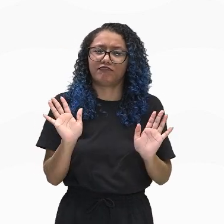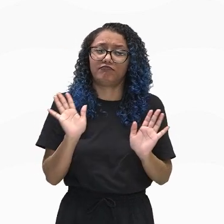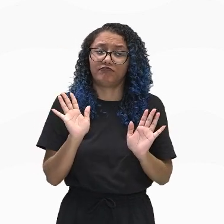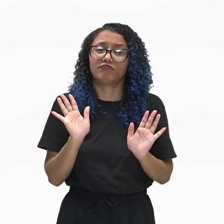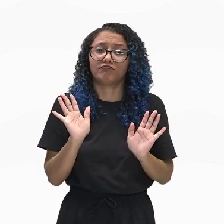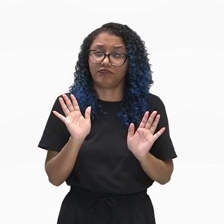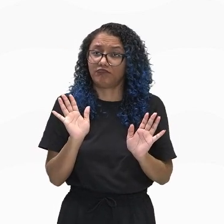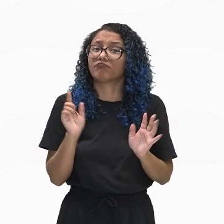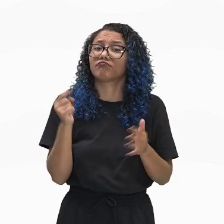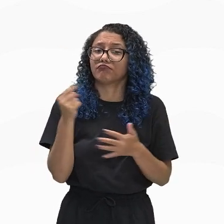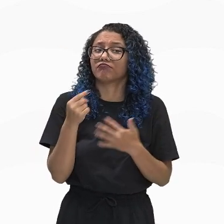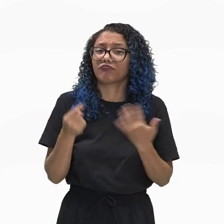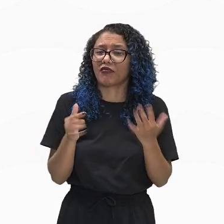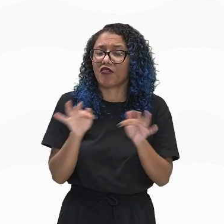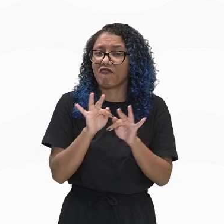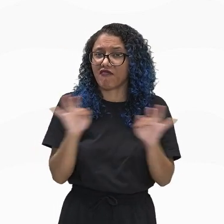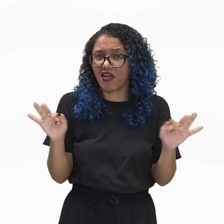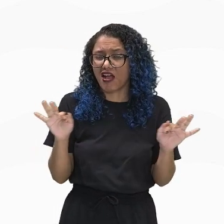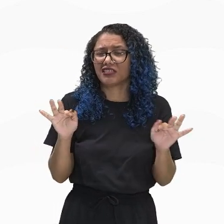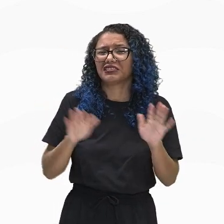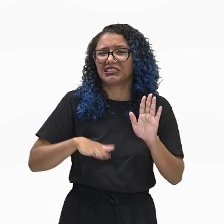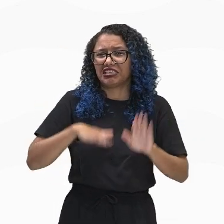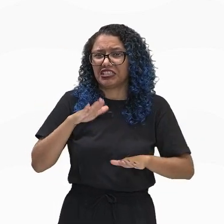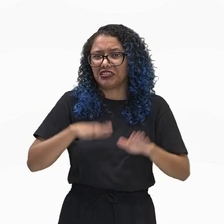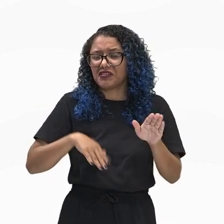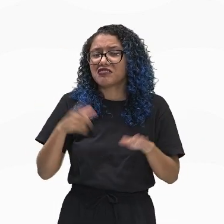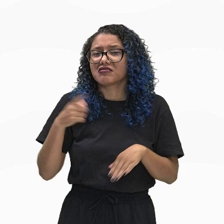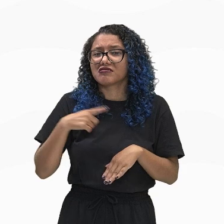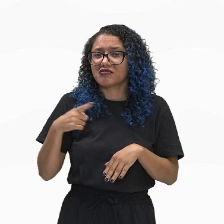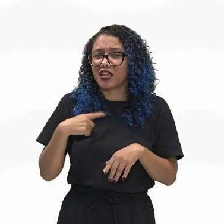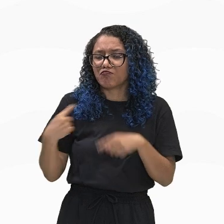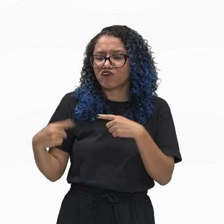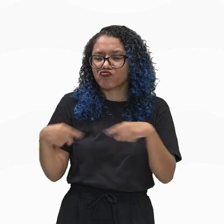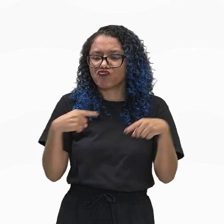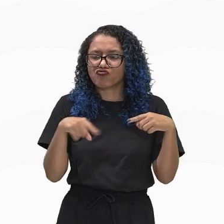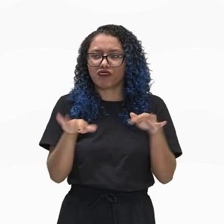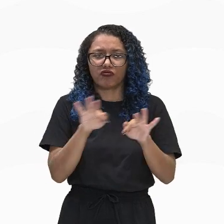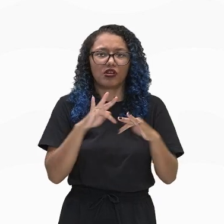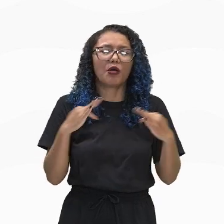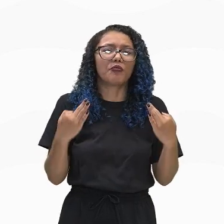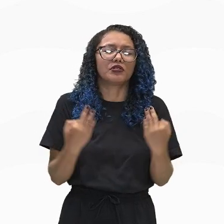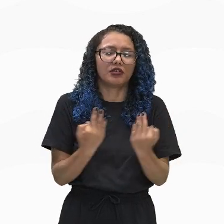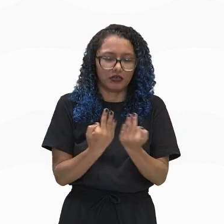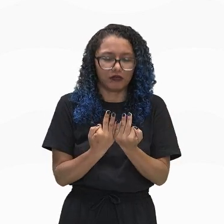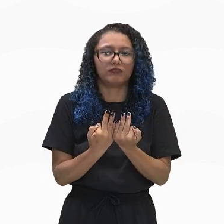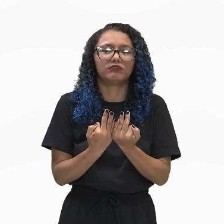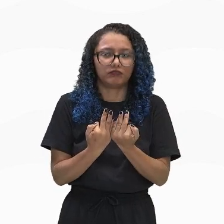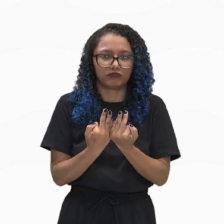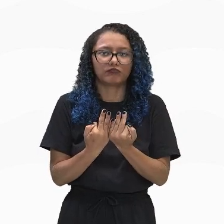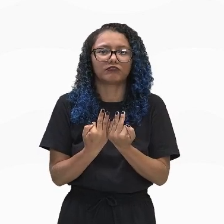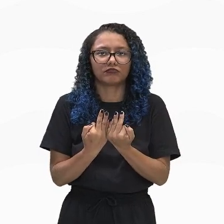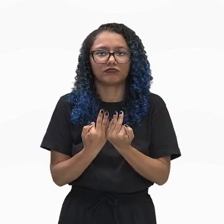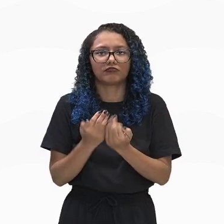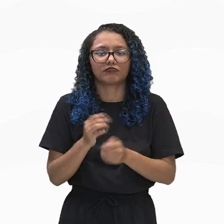nesse ambiente familiar de construção do indivíduo, ele pode nos